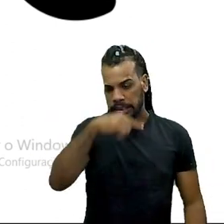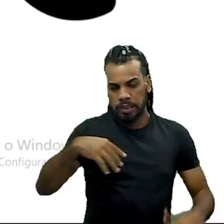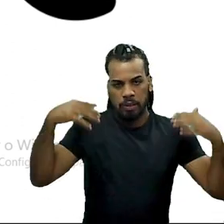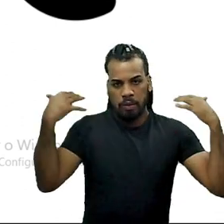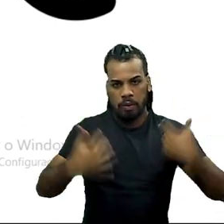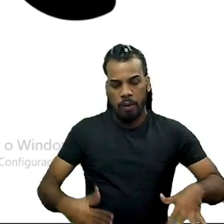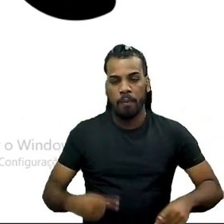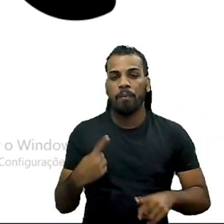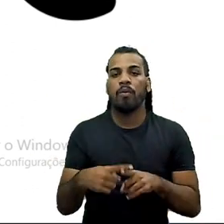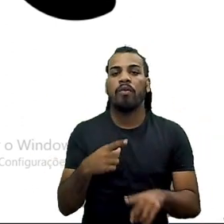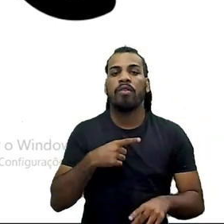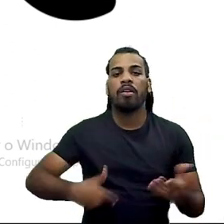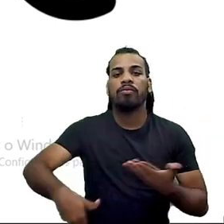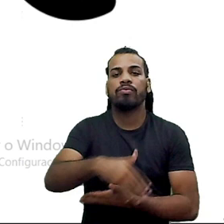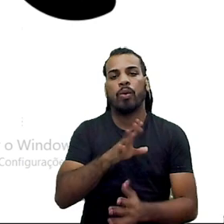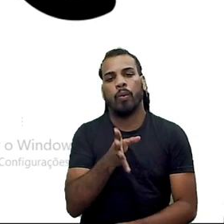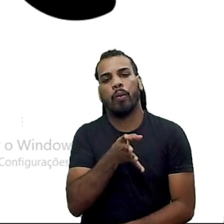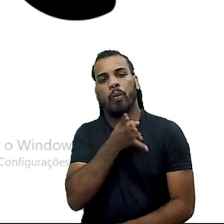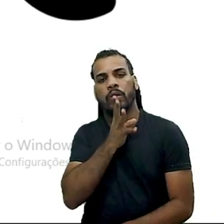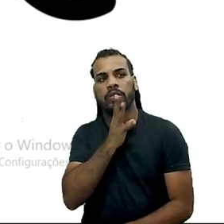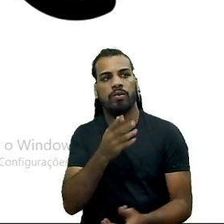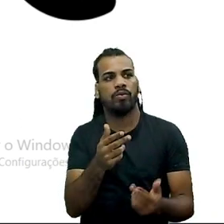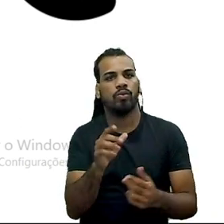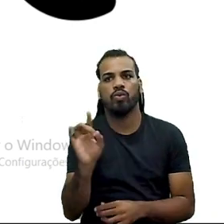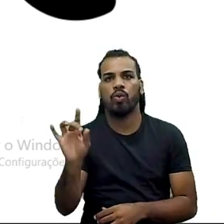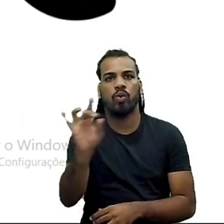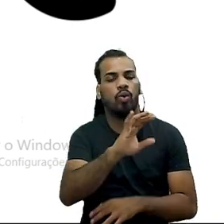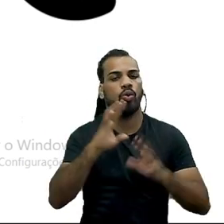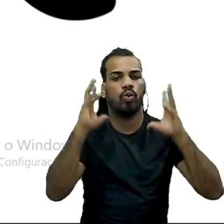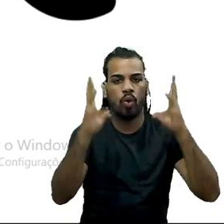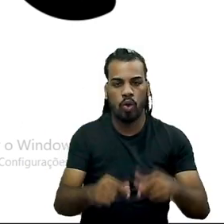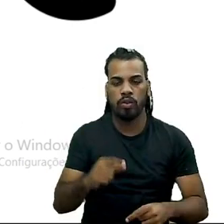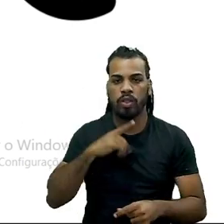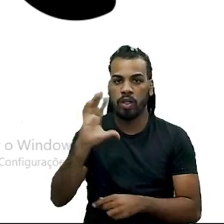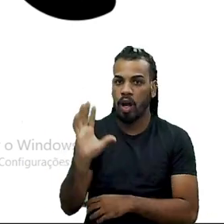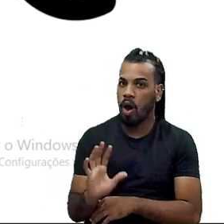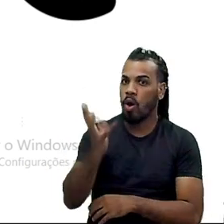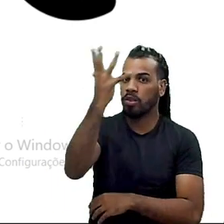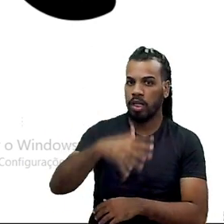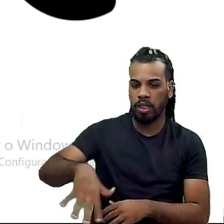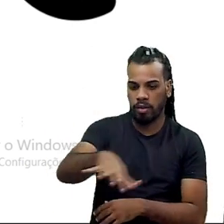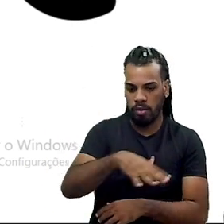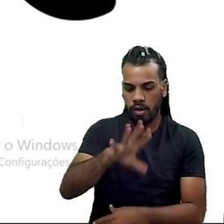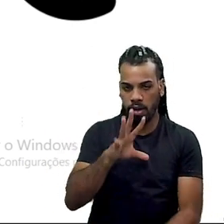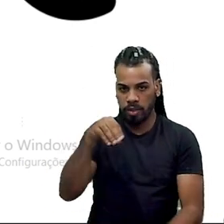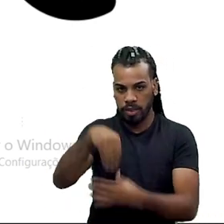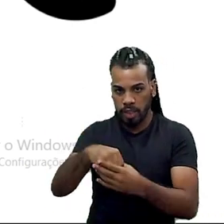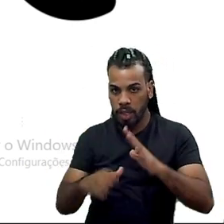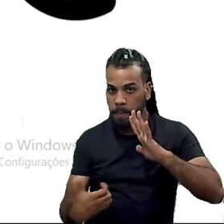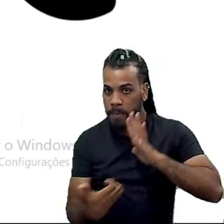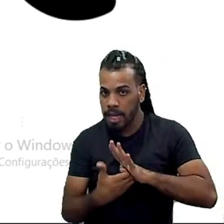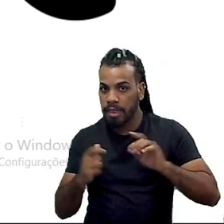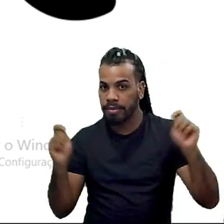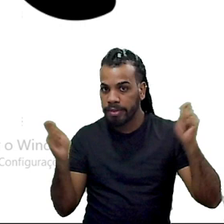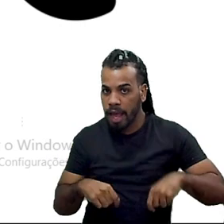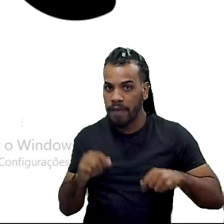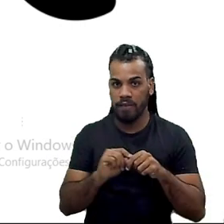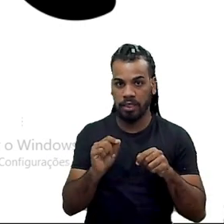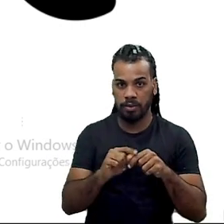porque envolve conhecer todos os processos que acontecem dentro da empresa para que ele